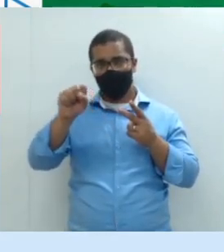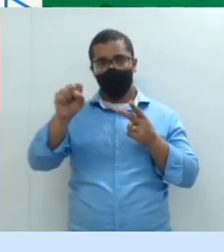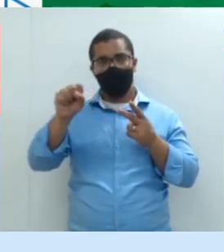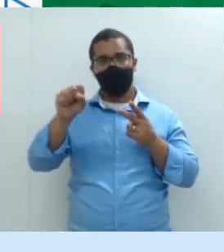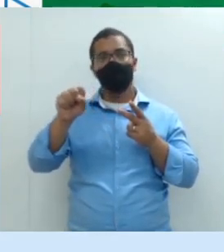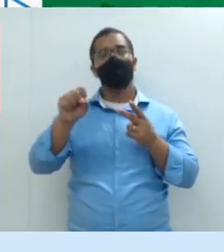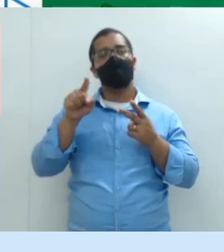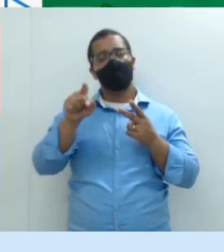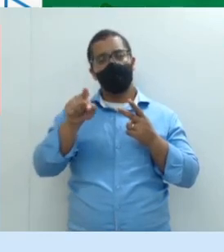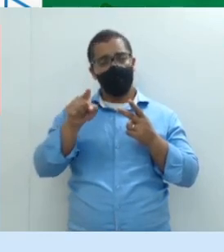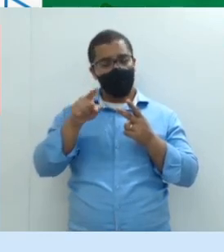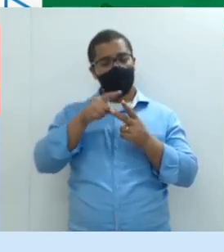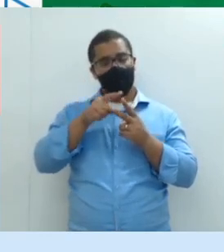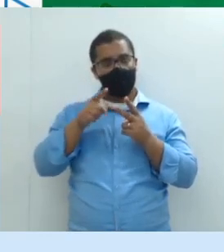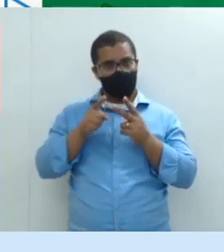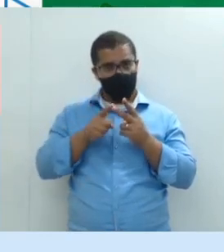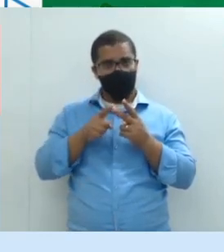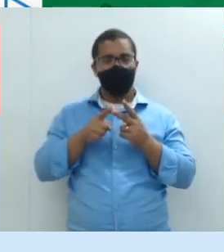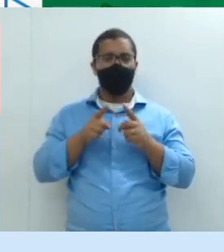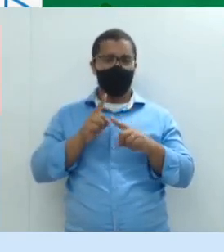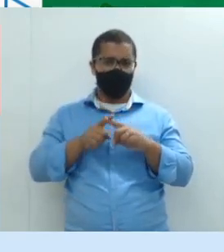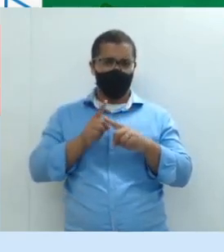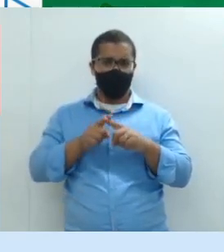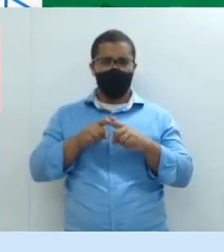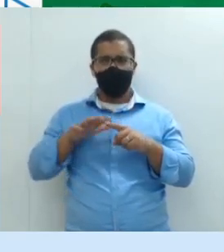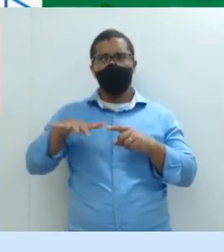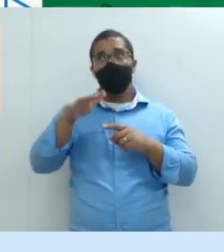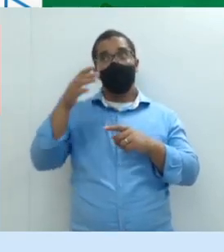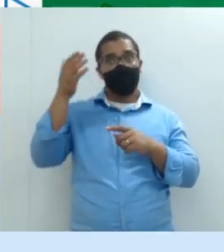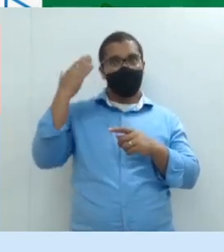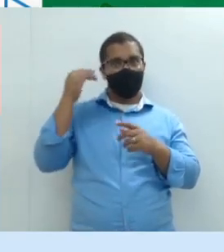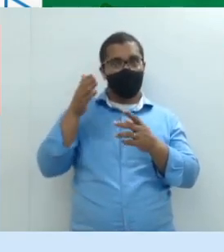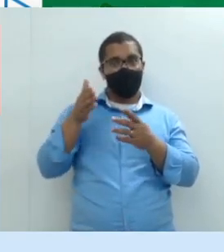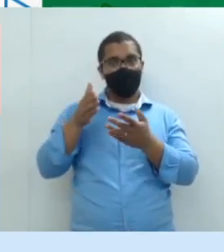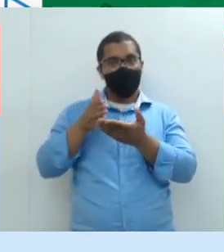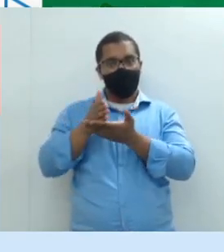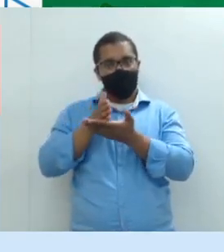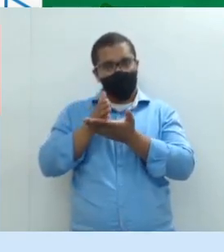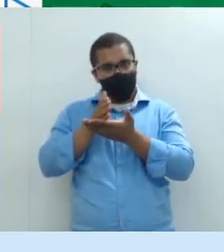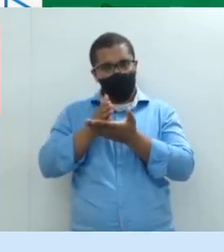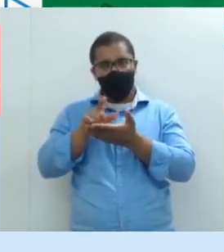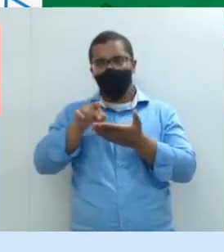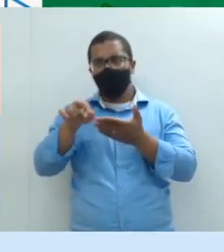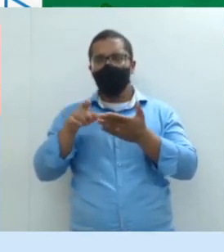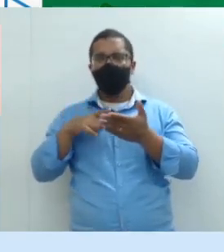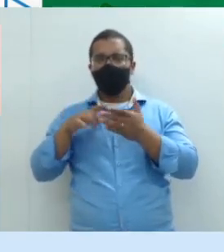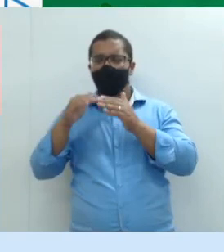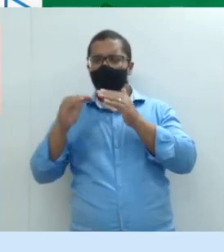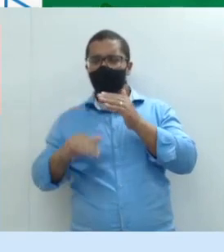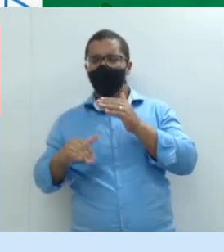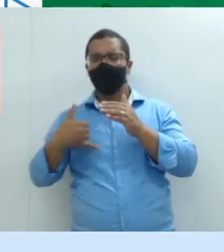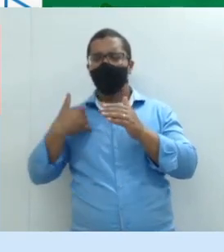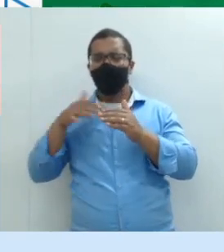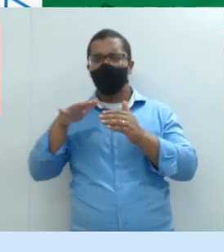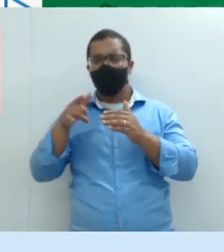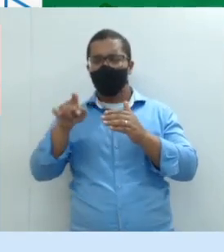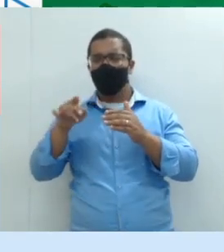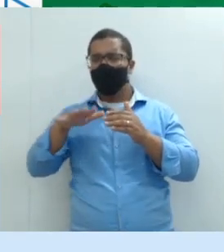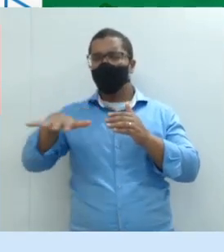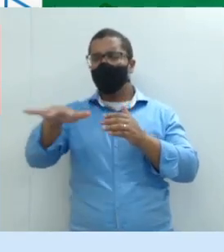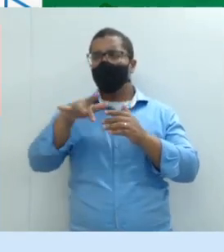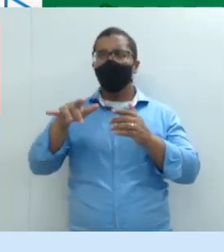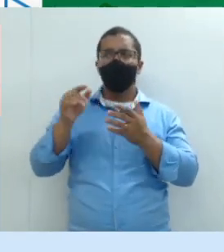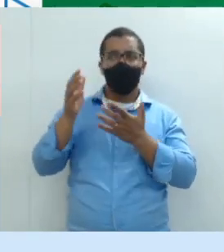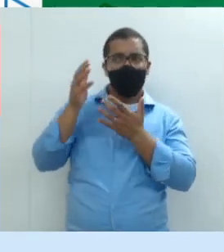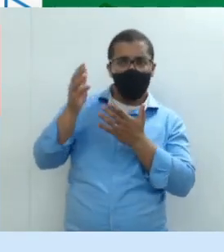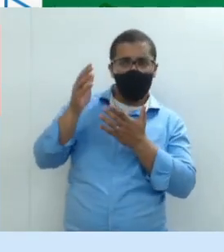Média, mediante todos aqueles hereges, né? Pessoas questionando tudo, arrumar um jeito de, entre muitas aspas, racionalizar a fé